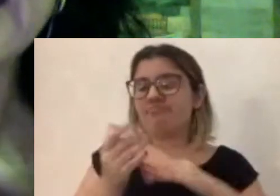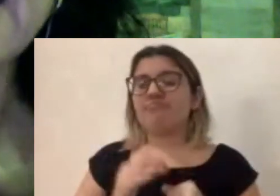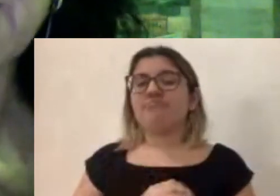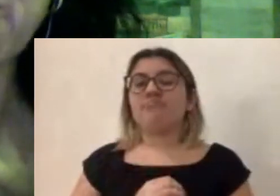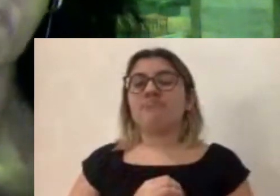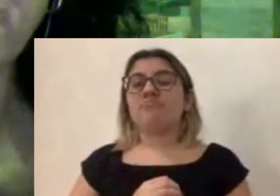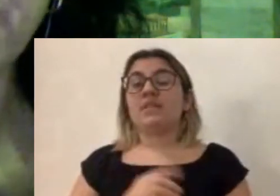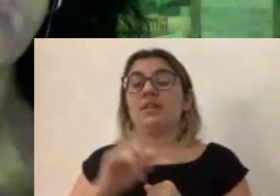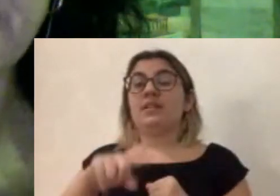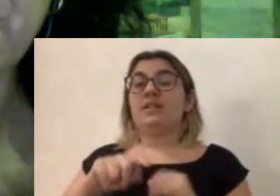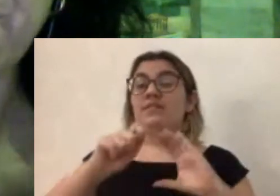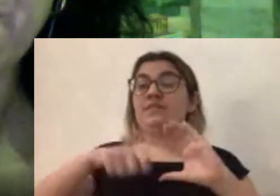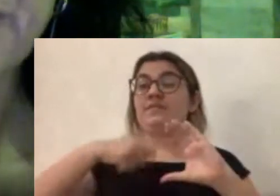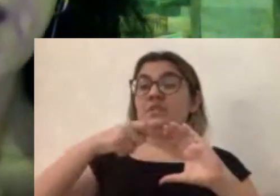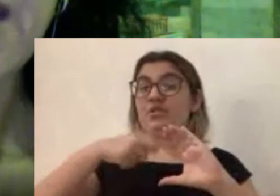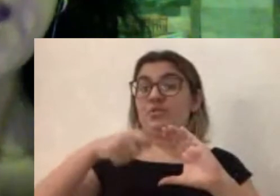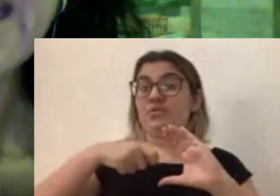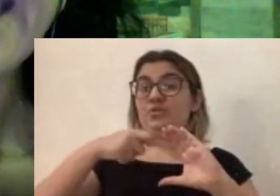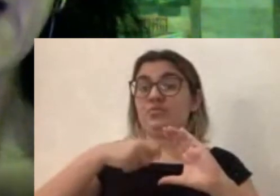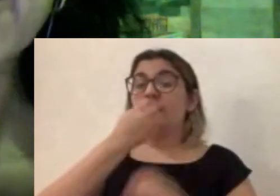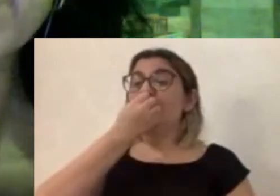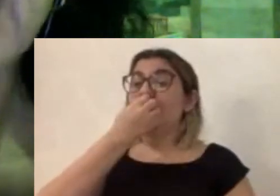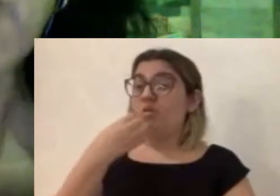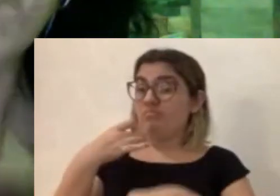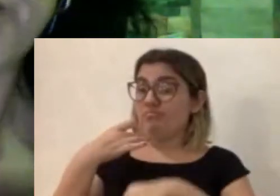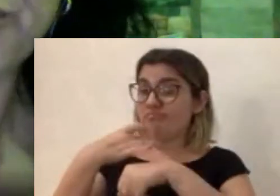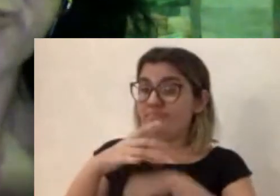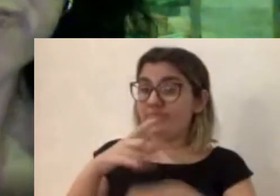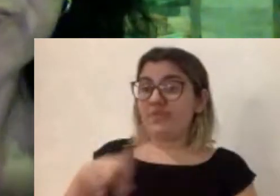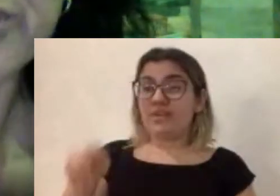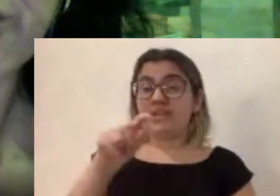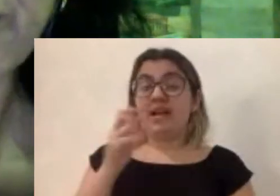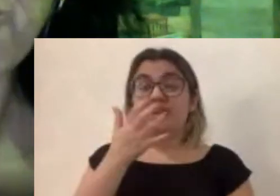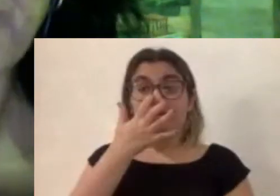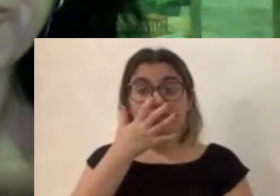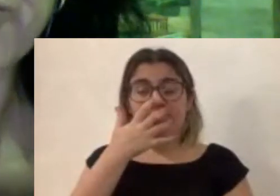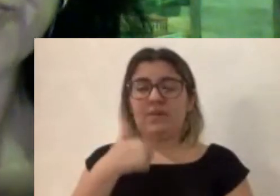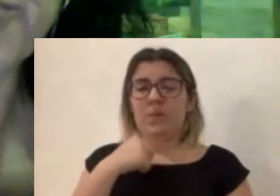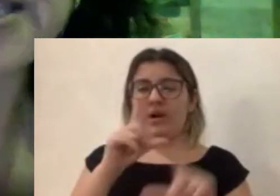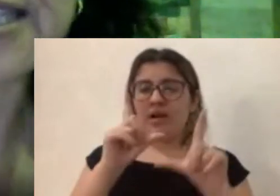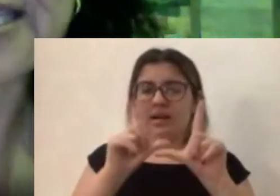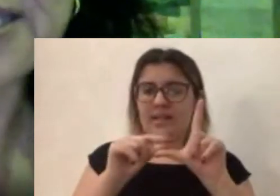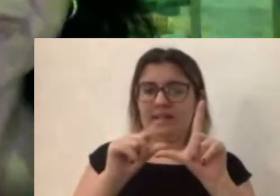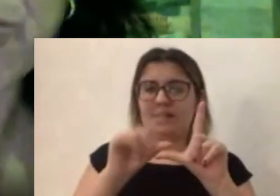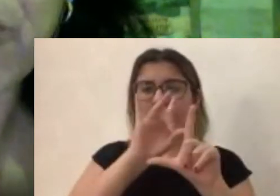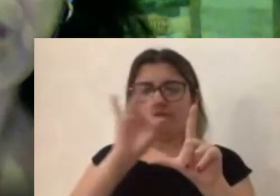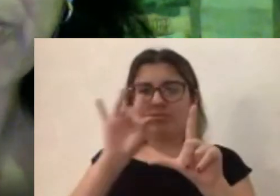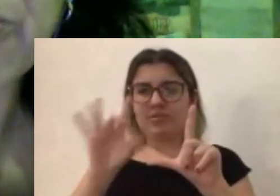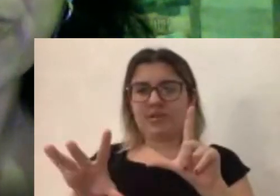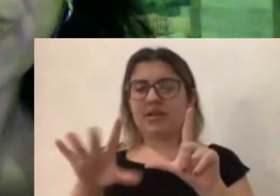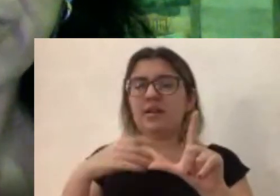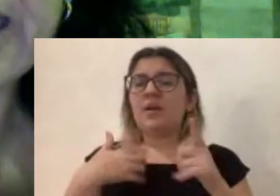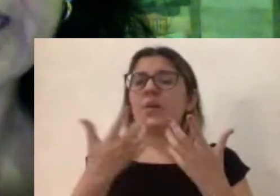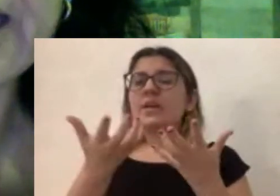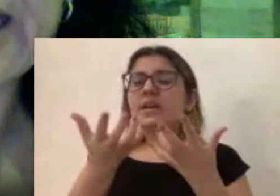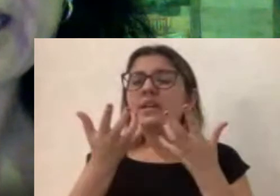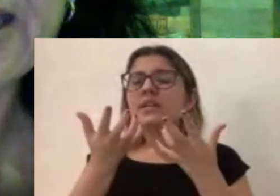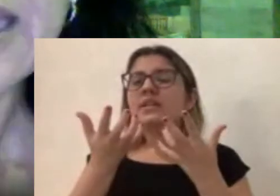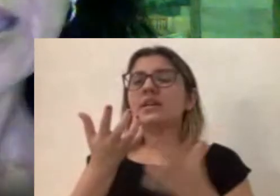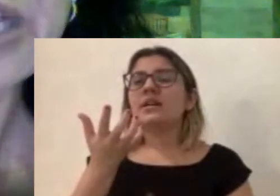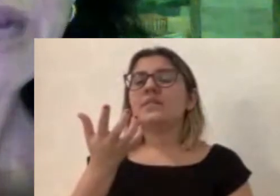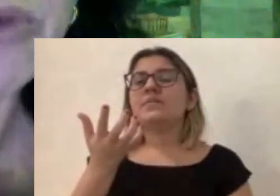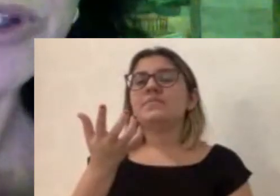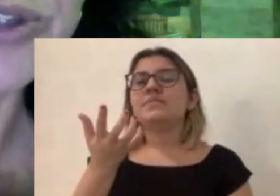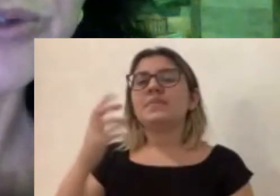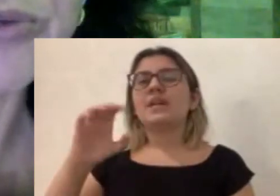da dança contemporânea. E é um vídeo que eu recomendo que vocês assistam, eu vou colocar o link aqui.